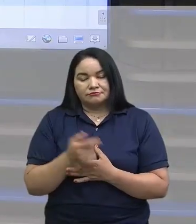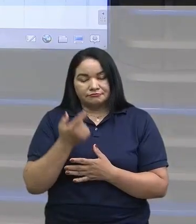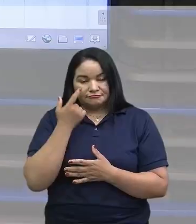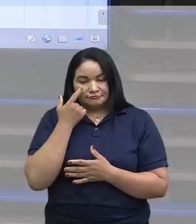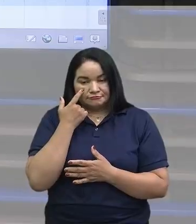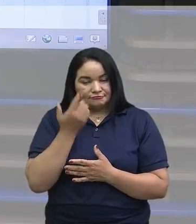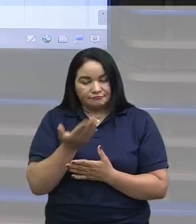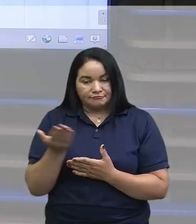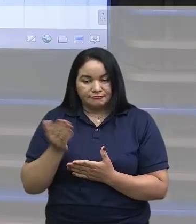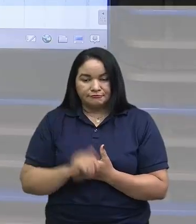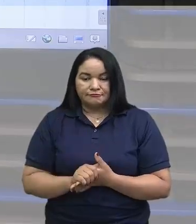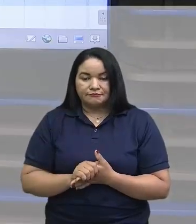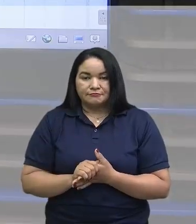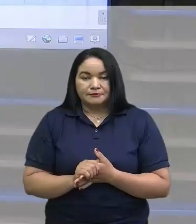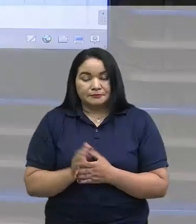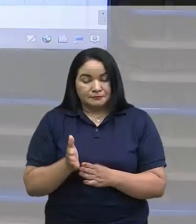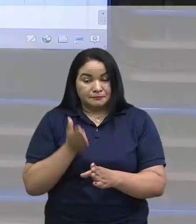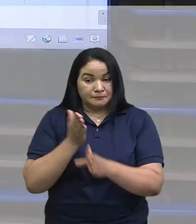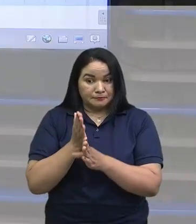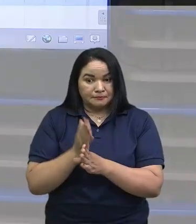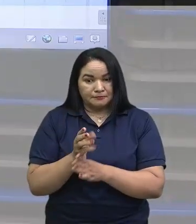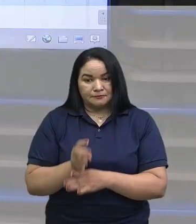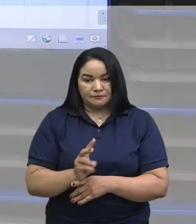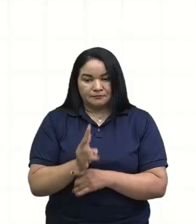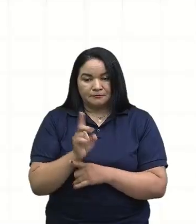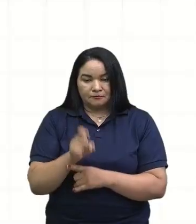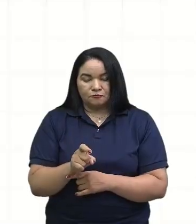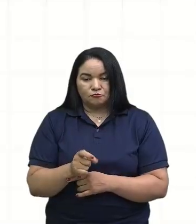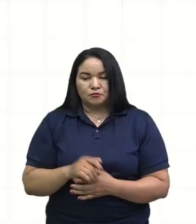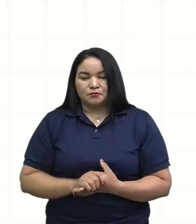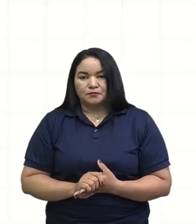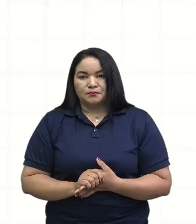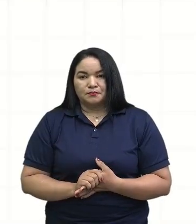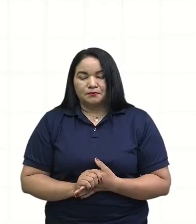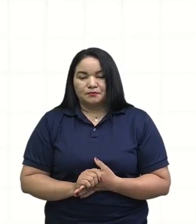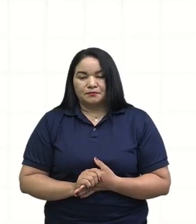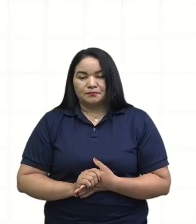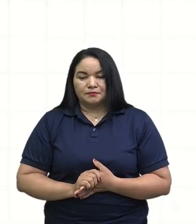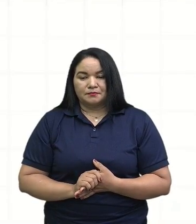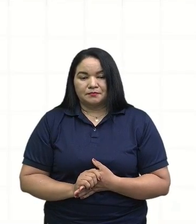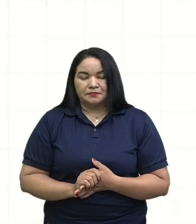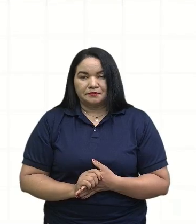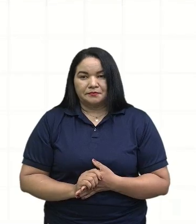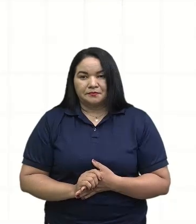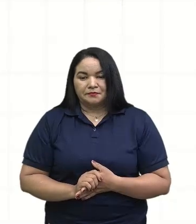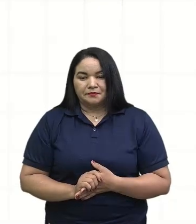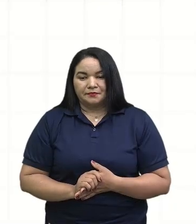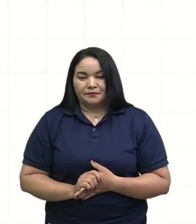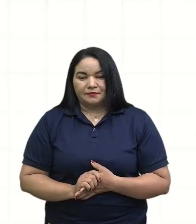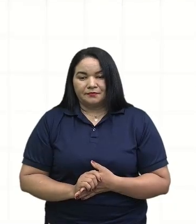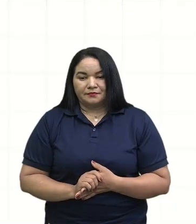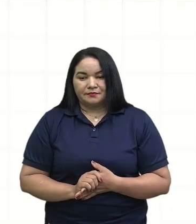montar a equação e encontrar o valor do x para essa situação problema, certo? Então, vem aqui comigo na cartela.